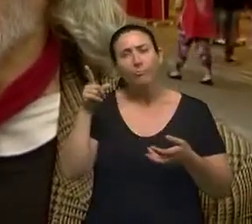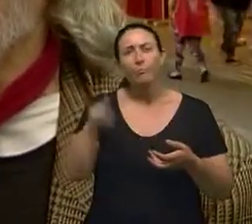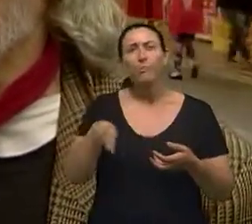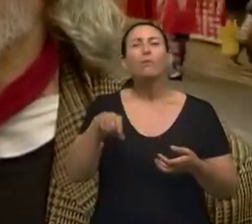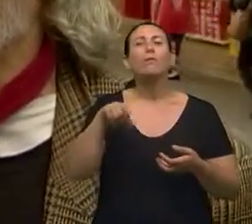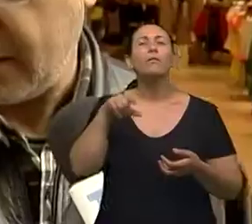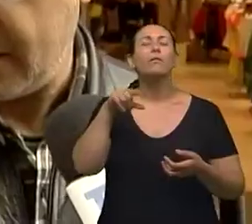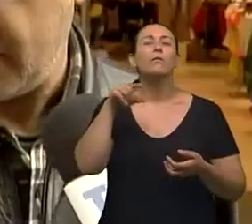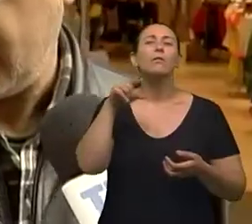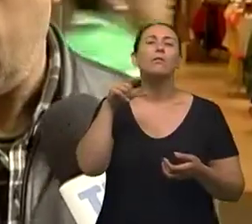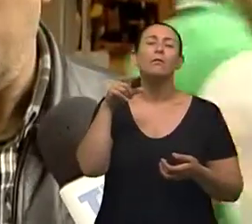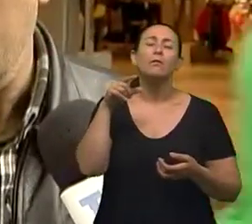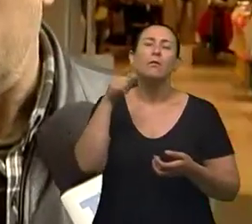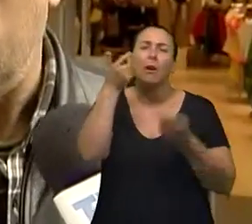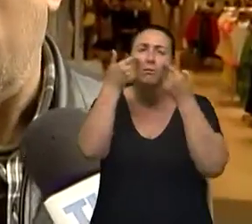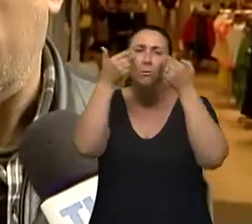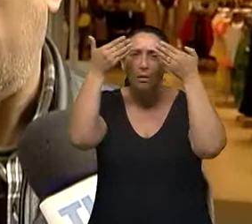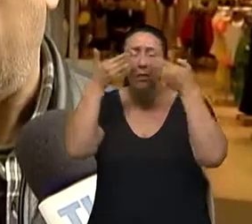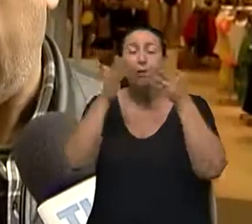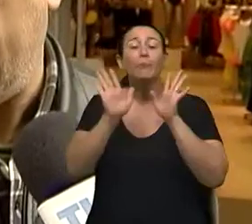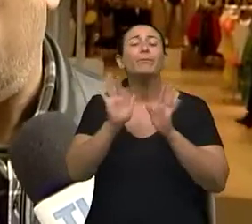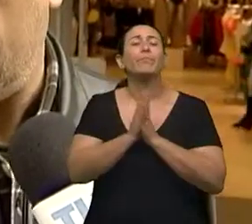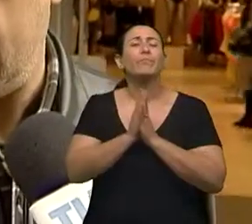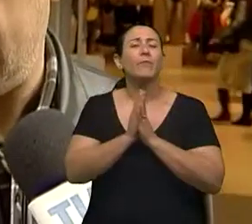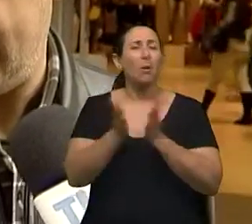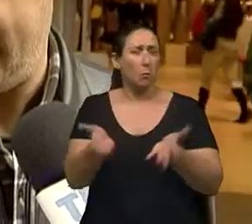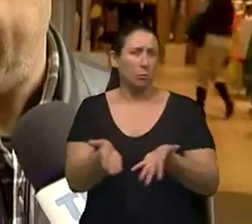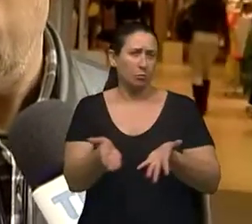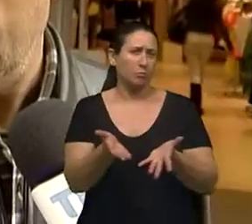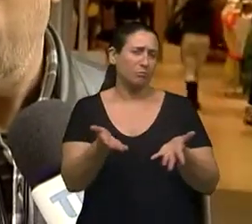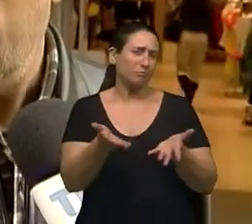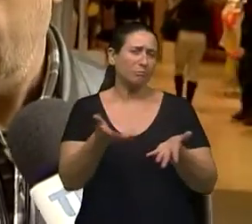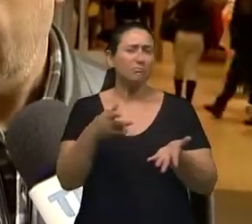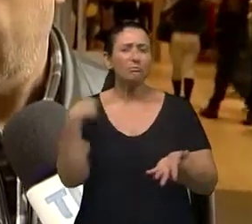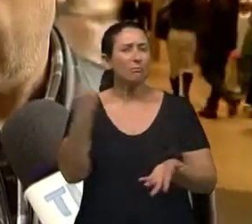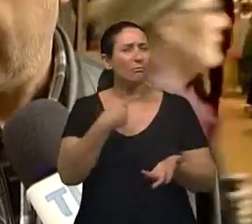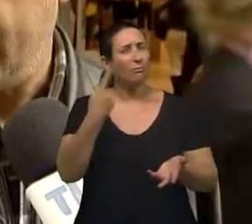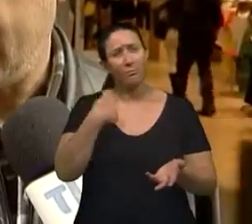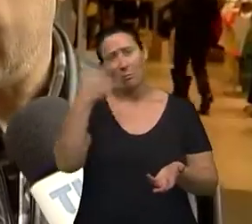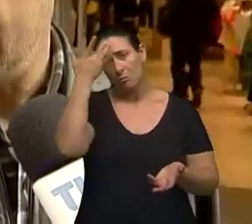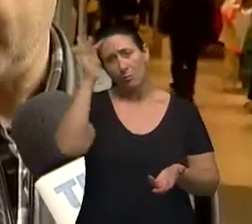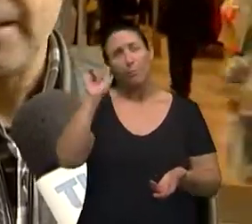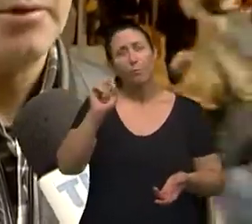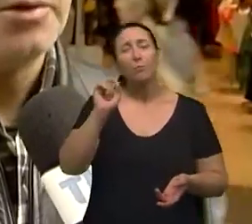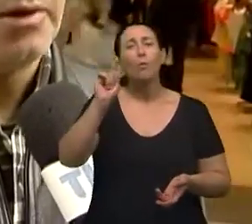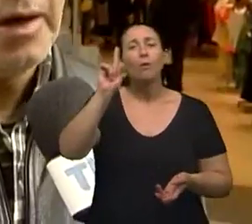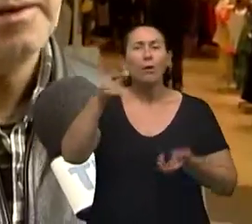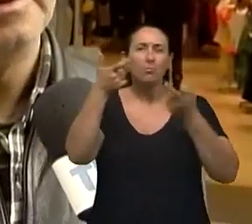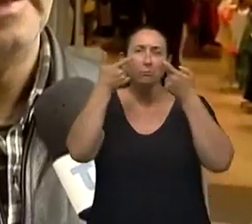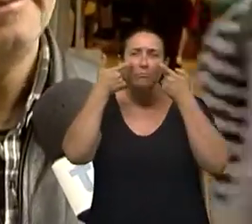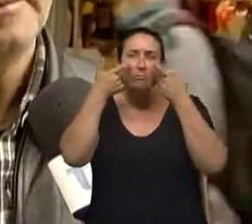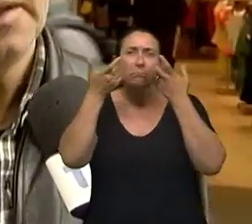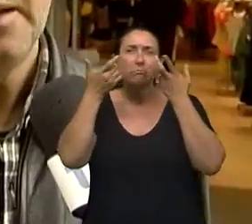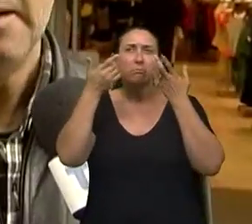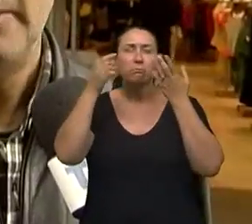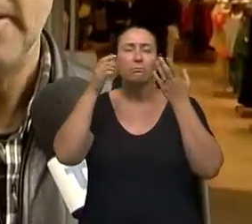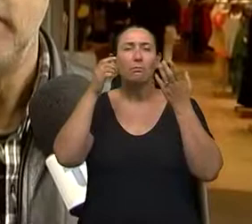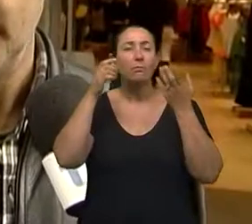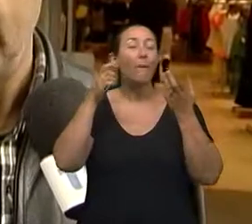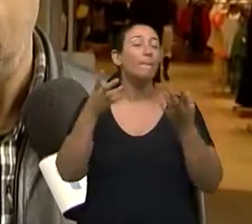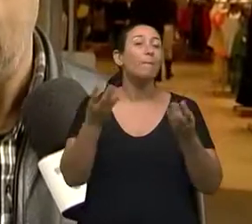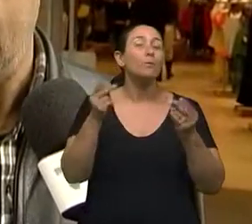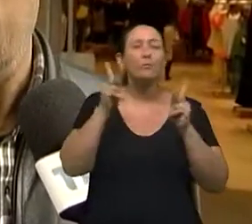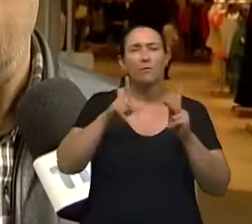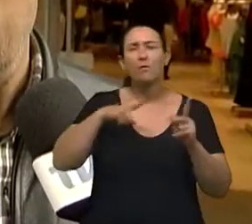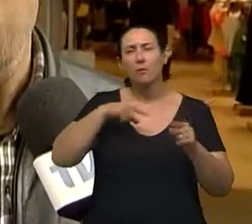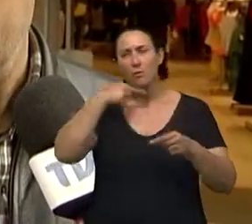especificamente da catarata, né? A gente não entende muito bem o que é hoje a questão de pressão dos olhos, né? Tem muita